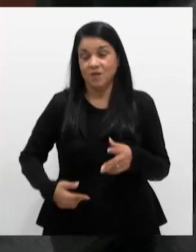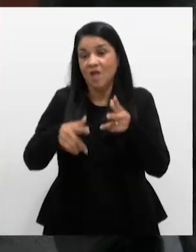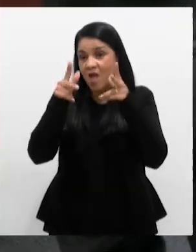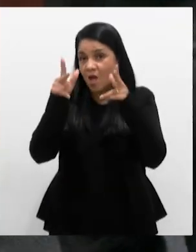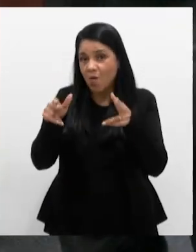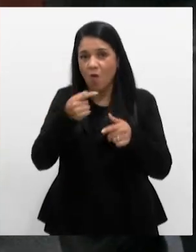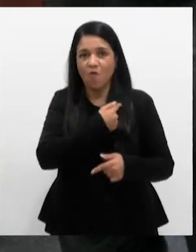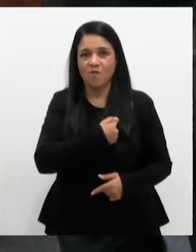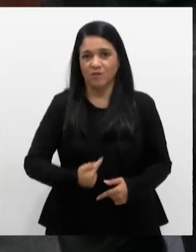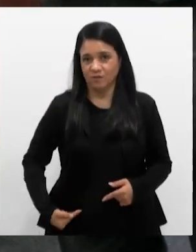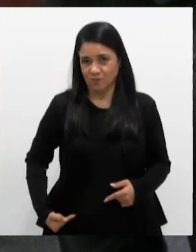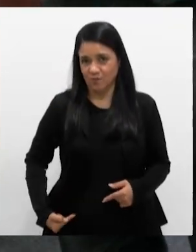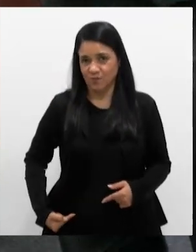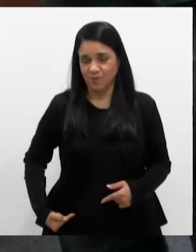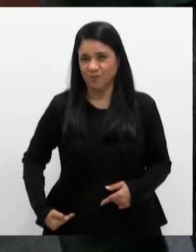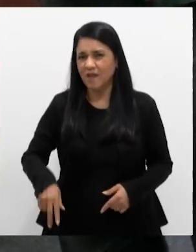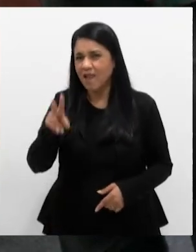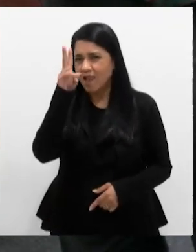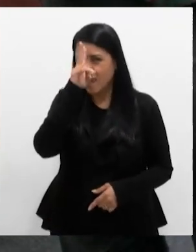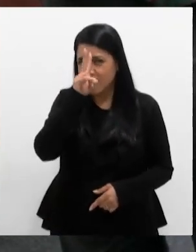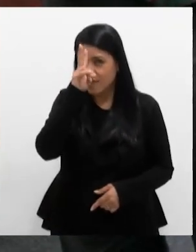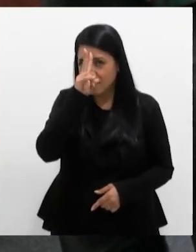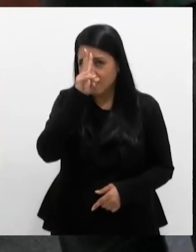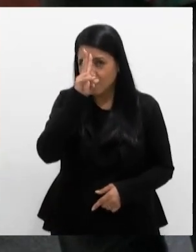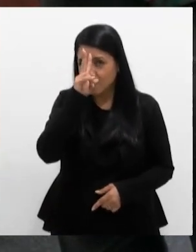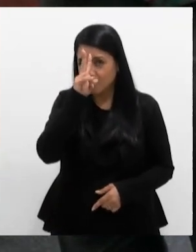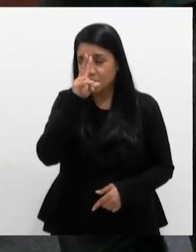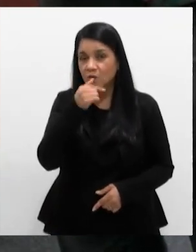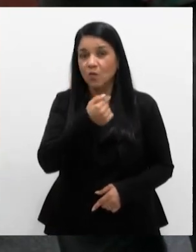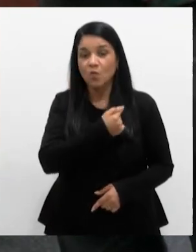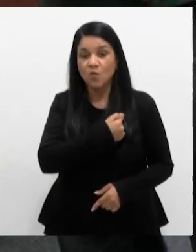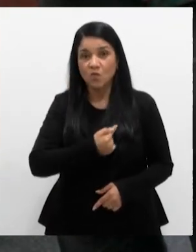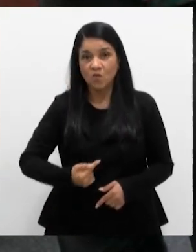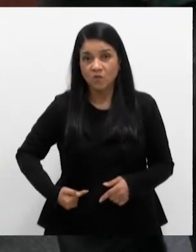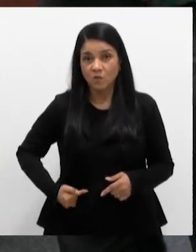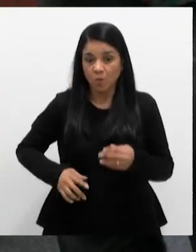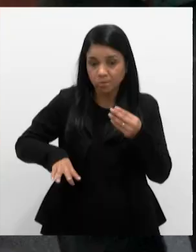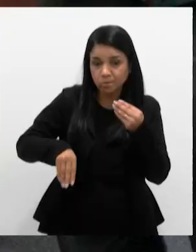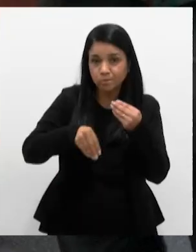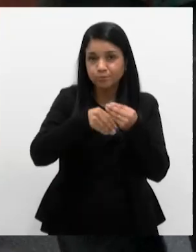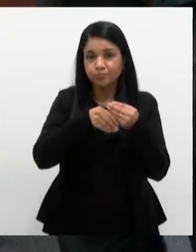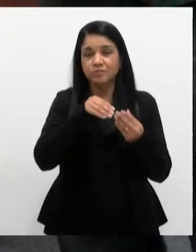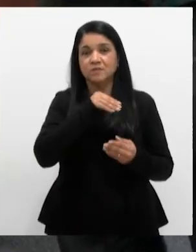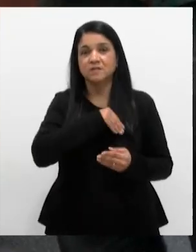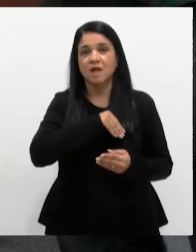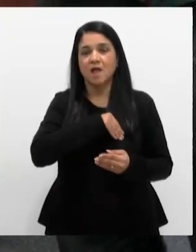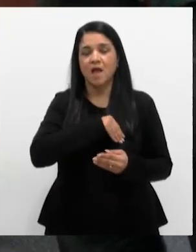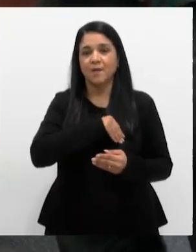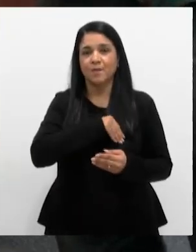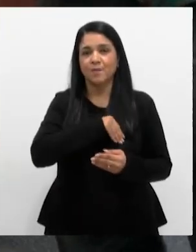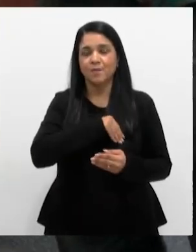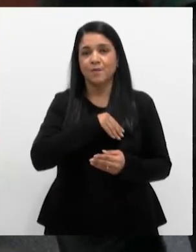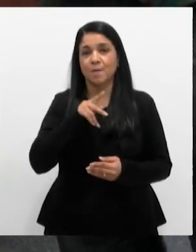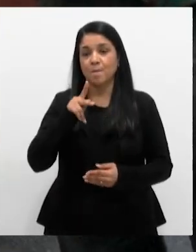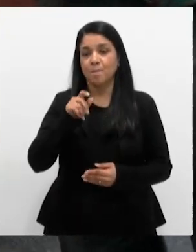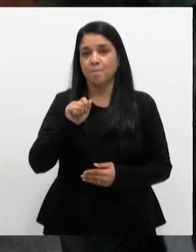O senhor lembra que o governador incorporava seus salários para a pensão. Isso